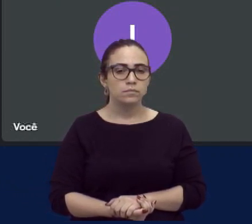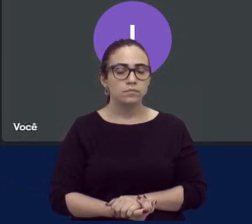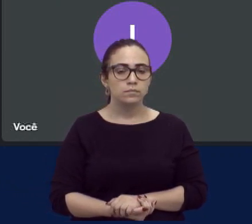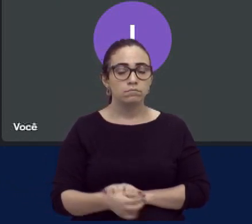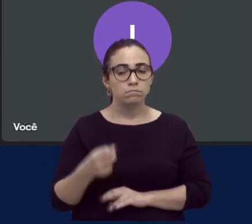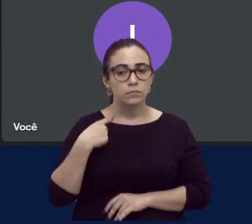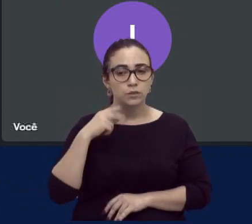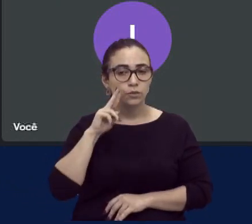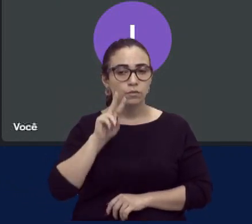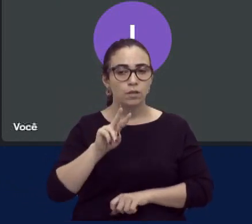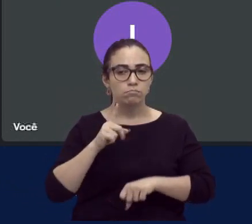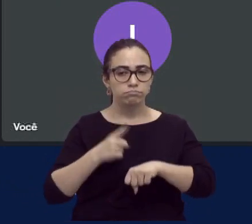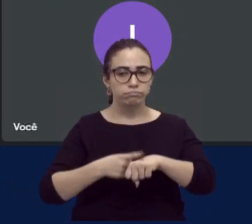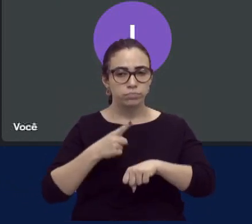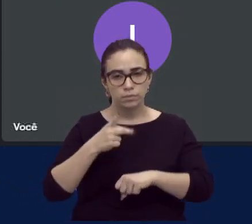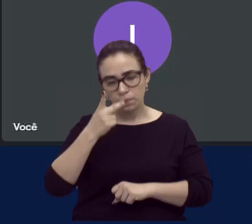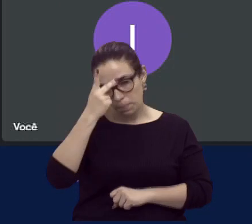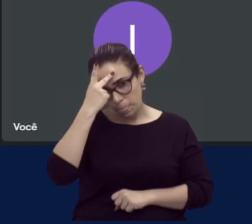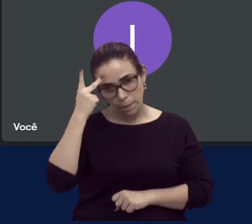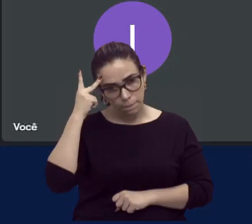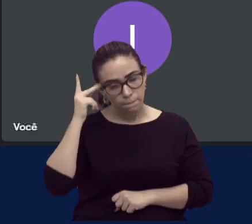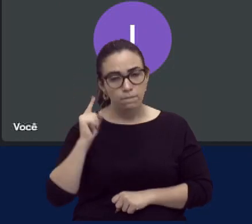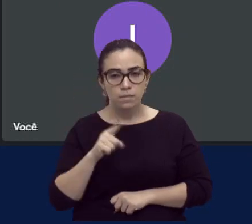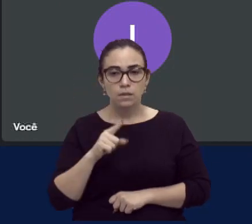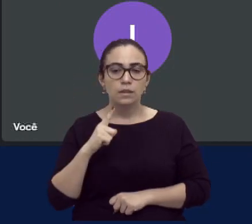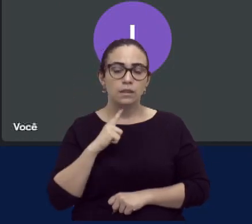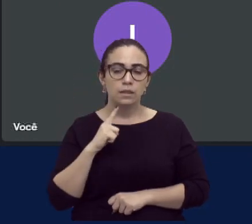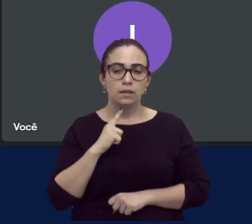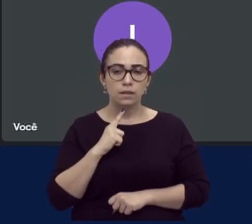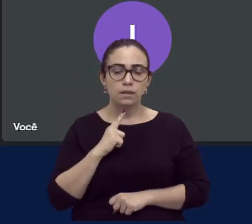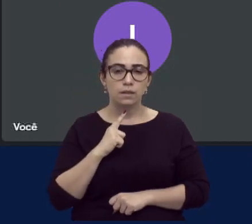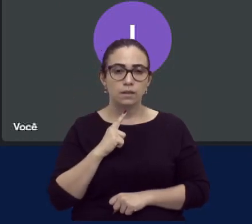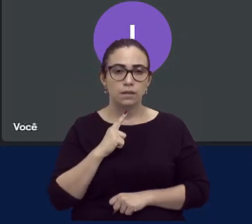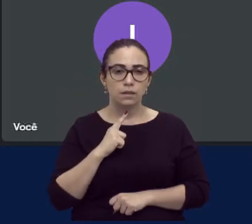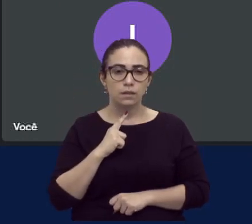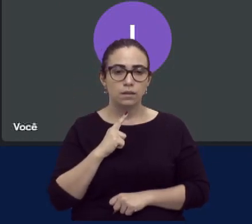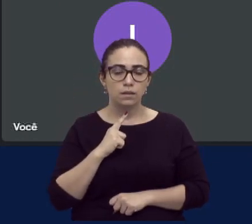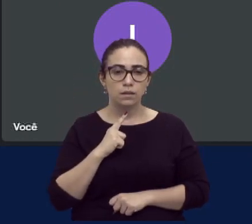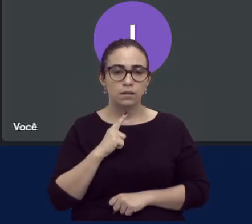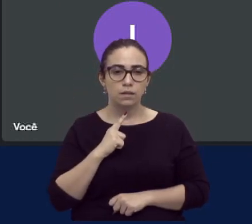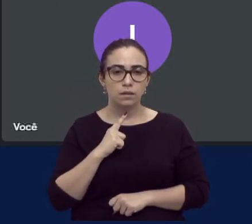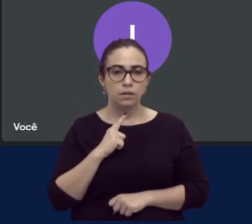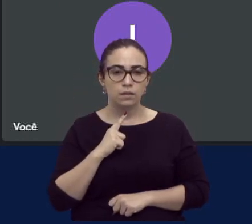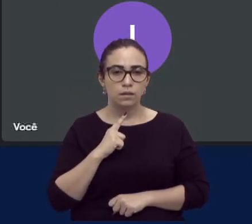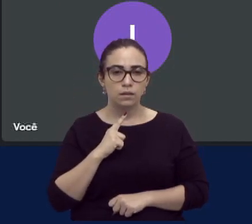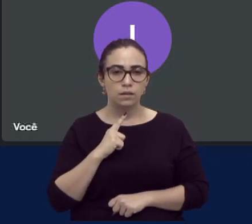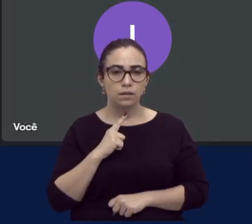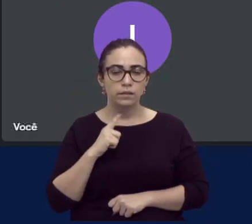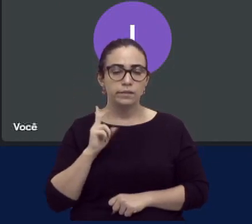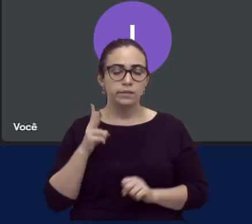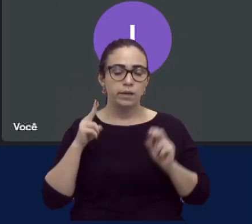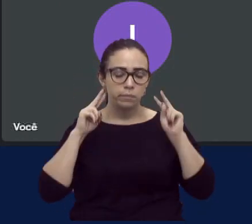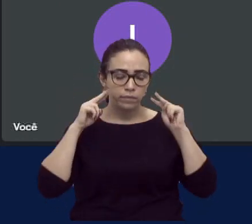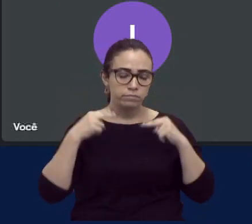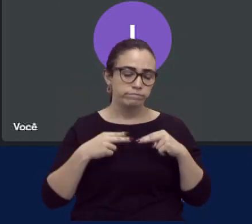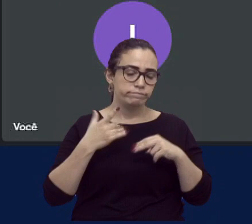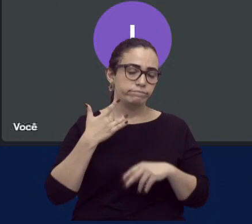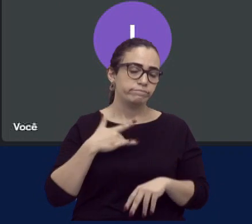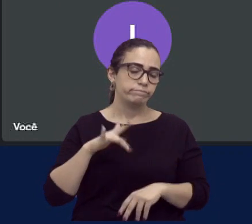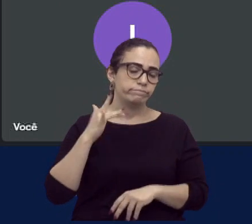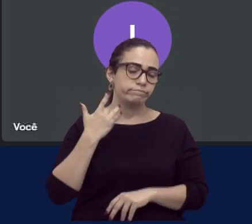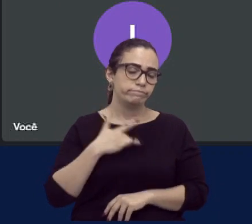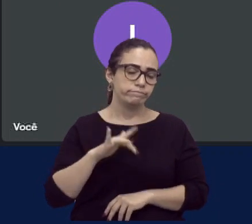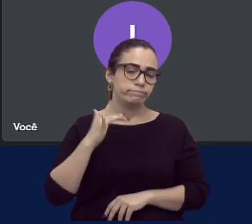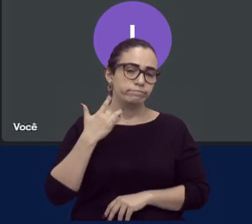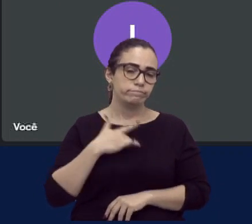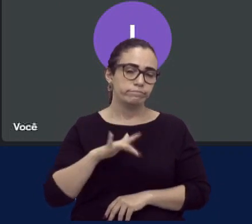presenciei uma situação de uma pessoa que ela tinha mania de se vitimizar, justamente.